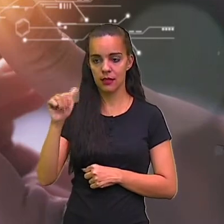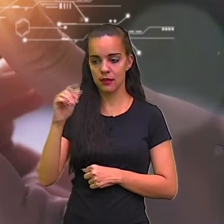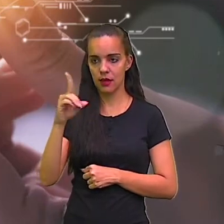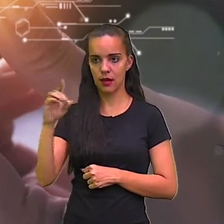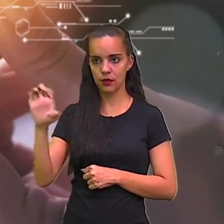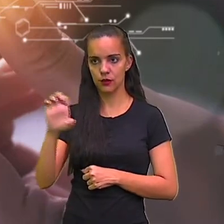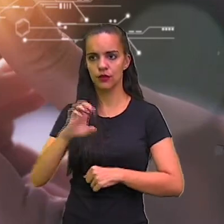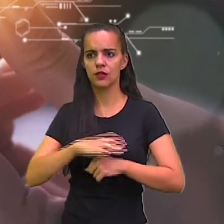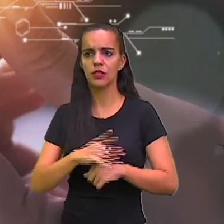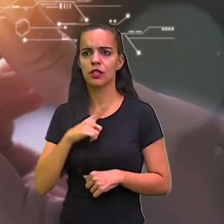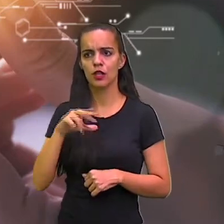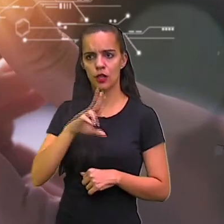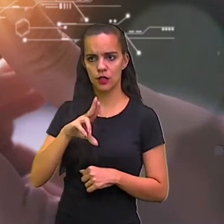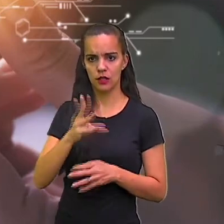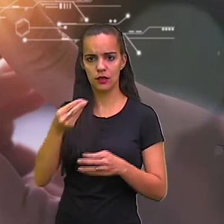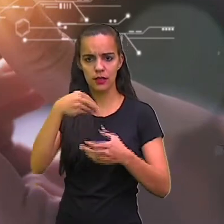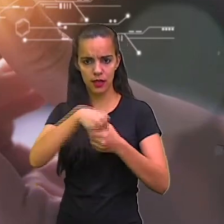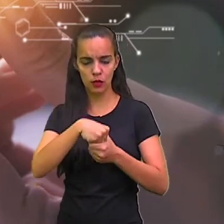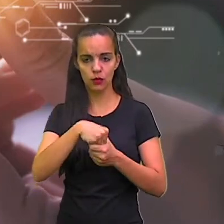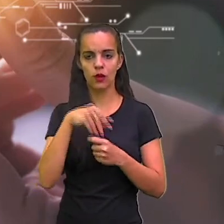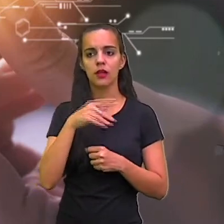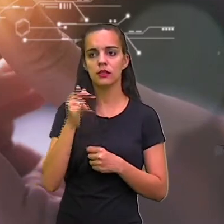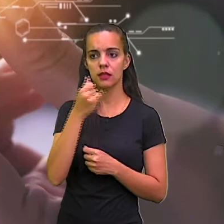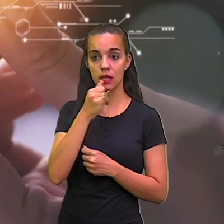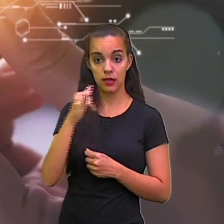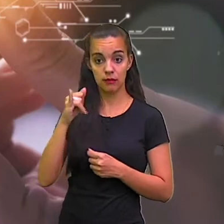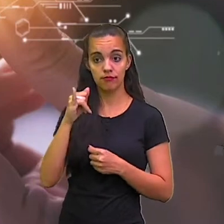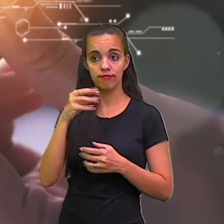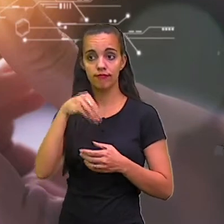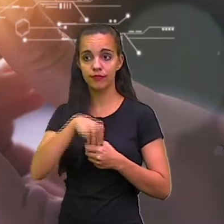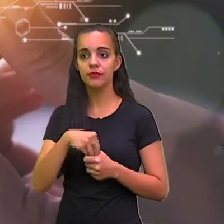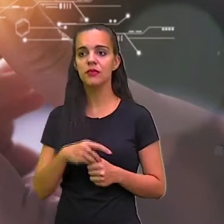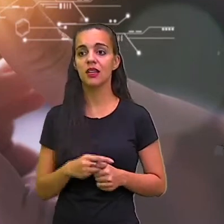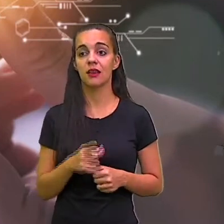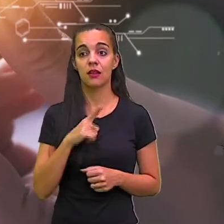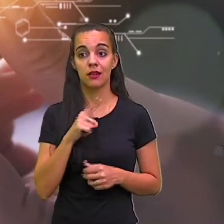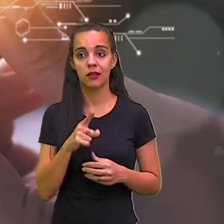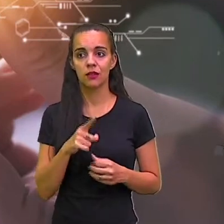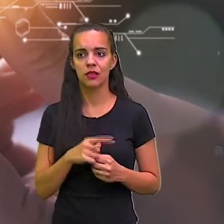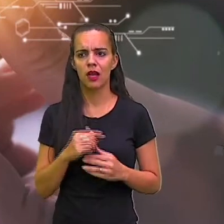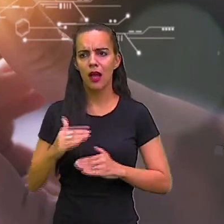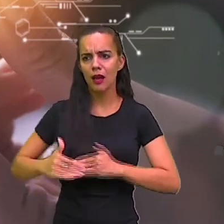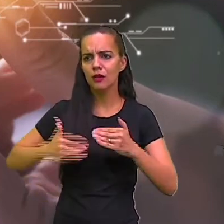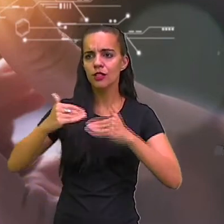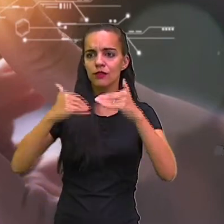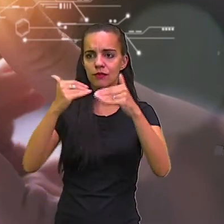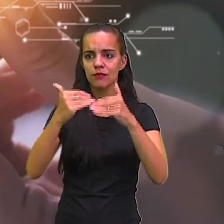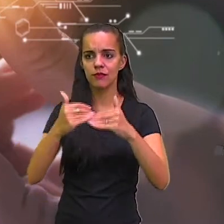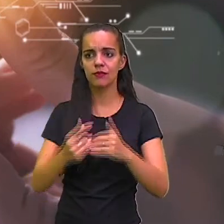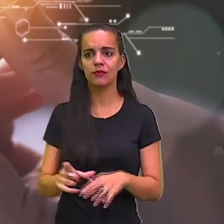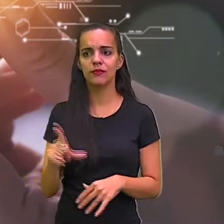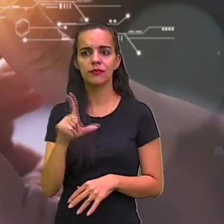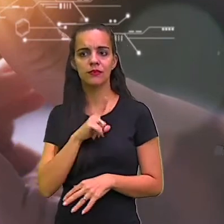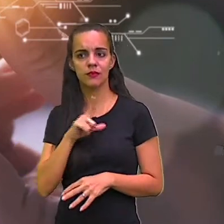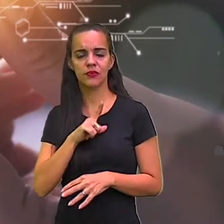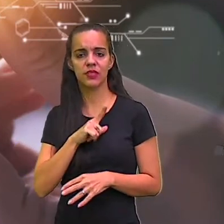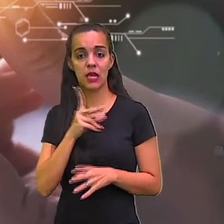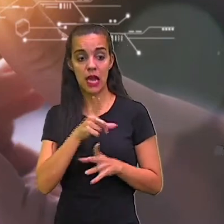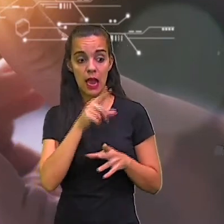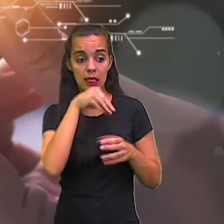em grande parte da energia elétrica essa energia elétrica é produzida nas usinas